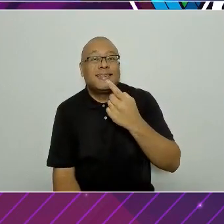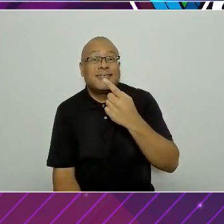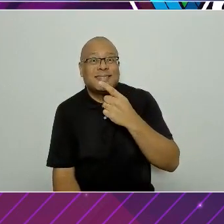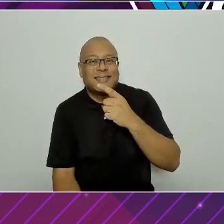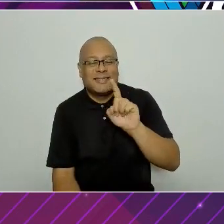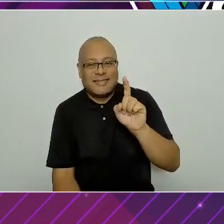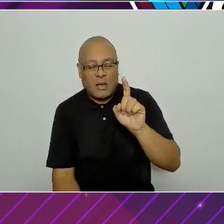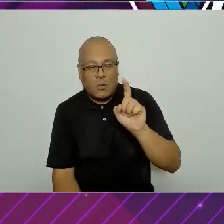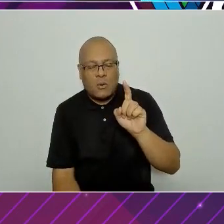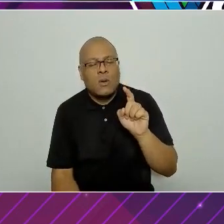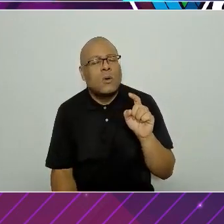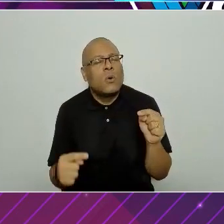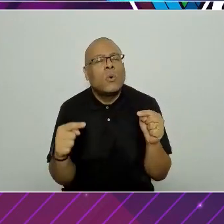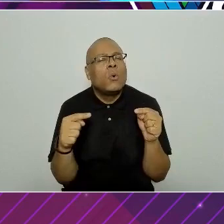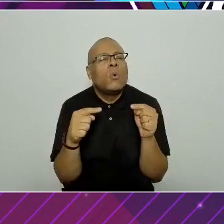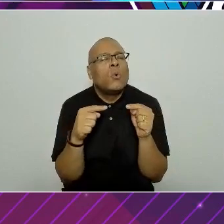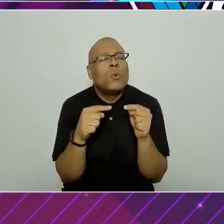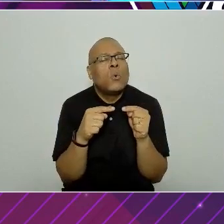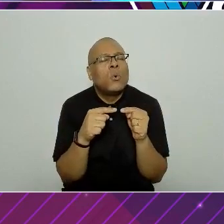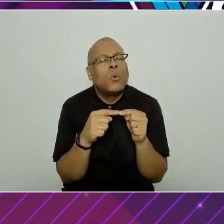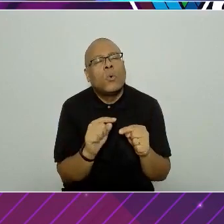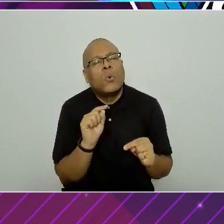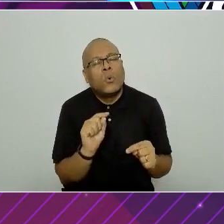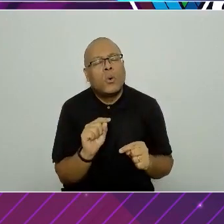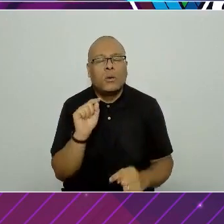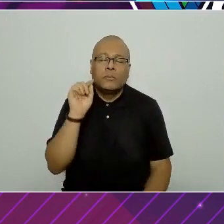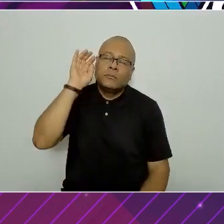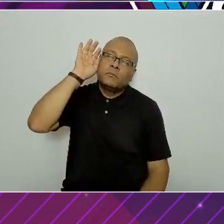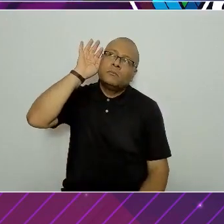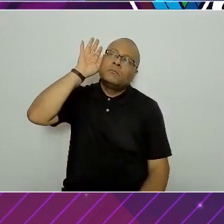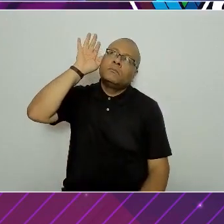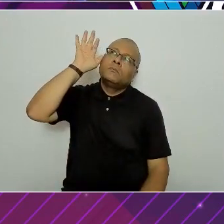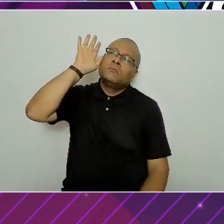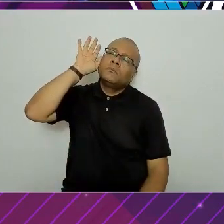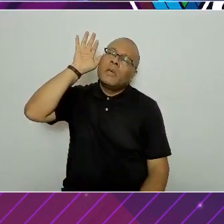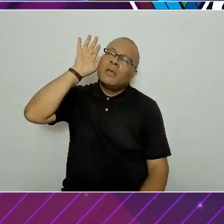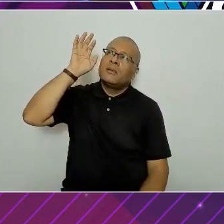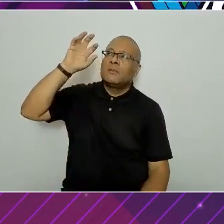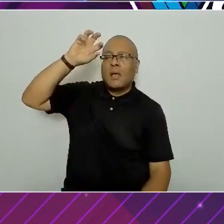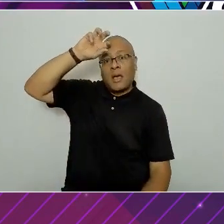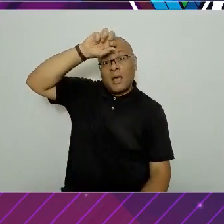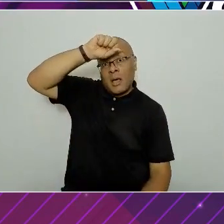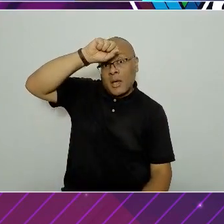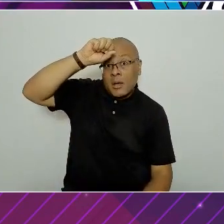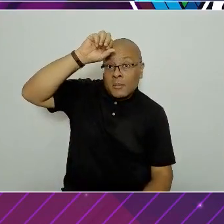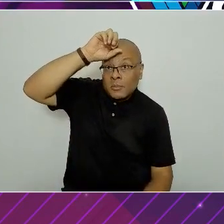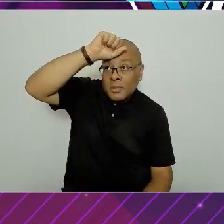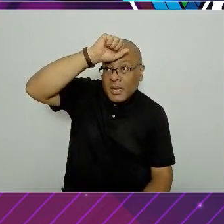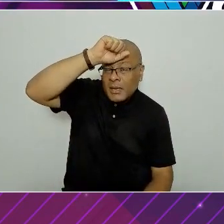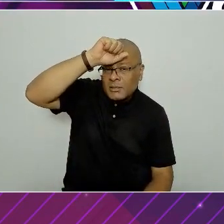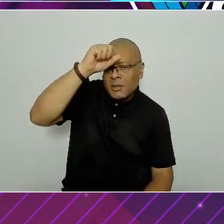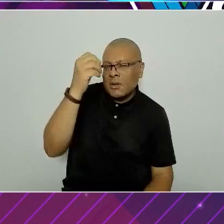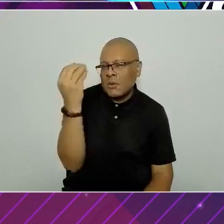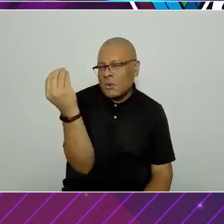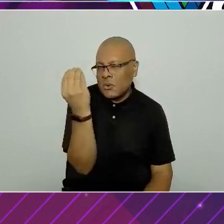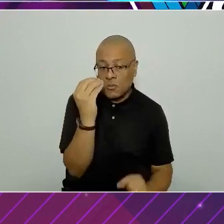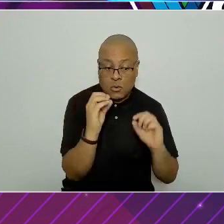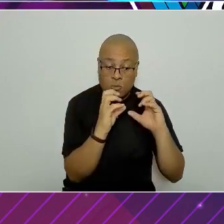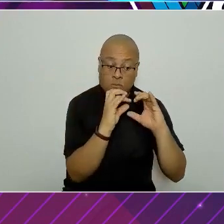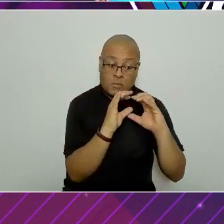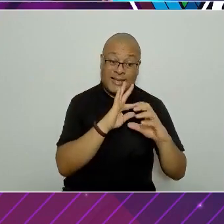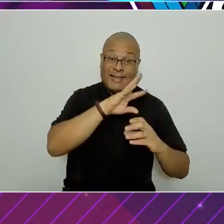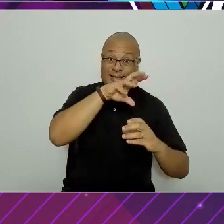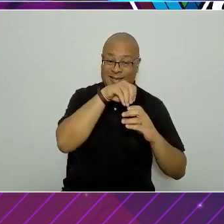de neurociência, que a gente pensa, que a gente processa informações, que a gente aprende, que a gente traz os nossos pensamentos,